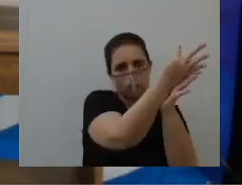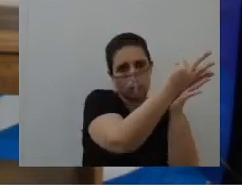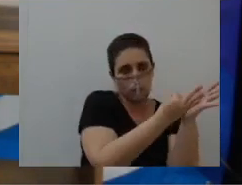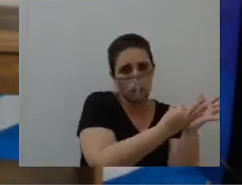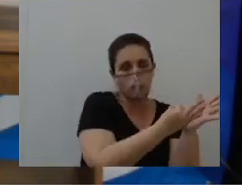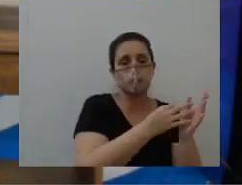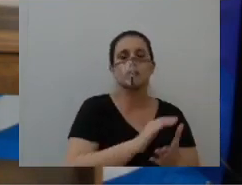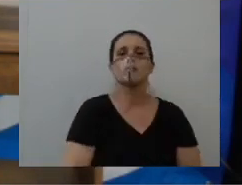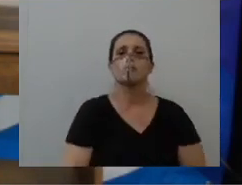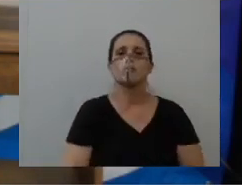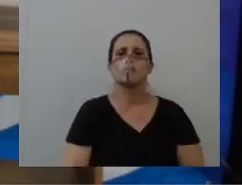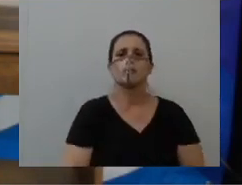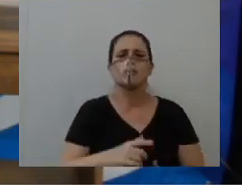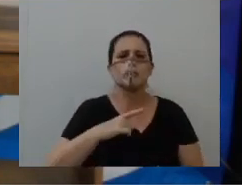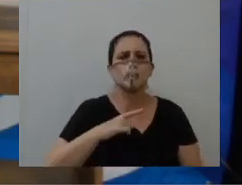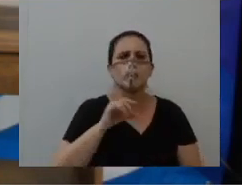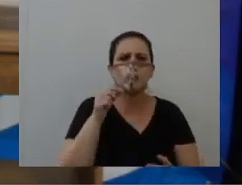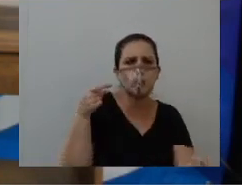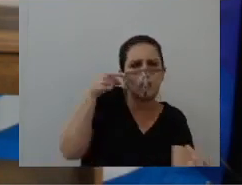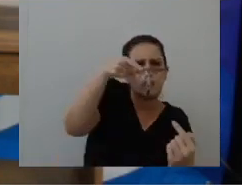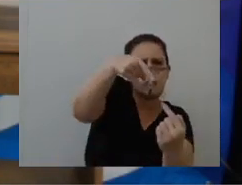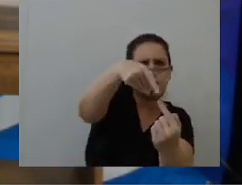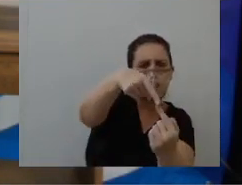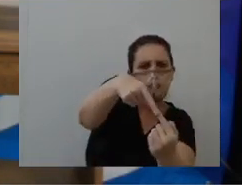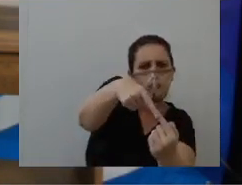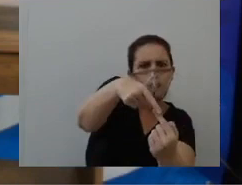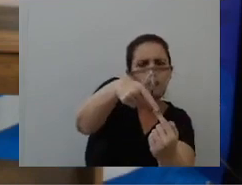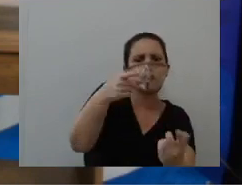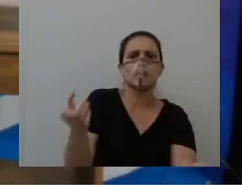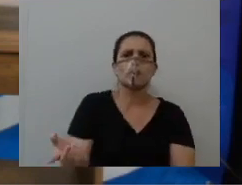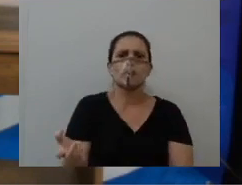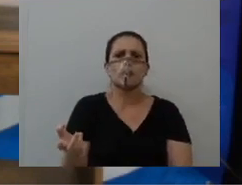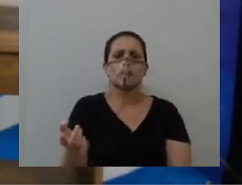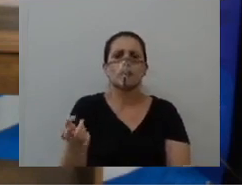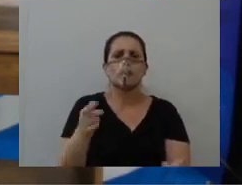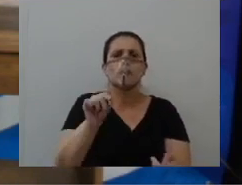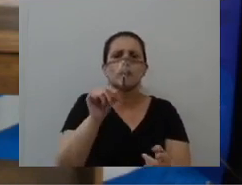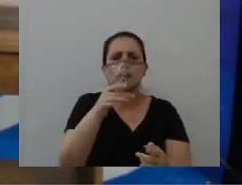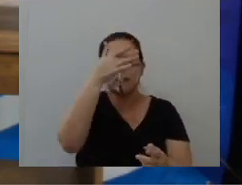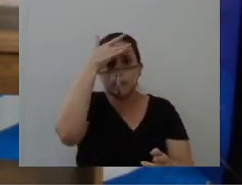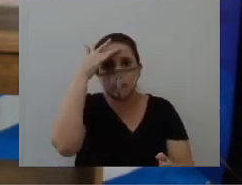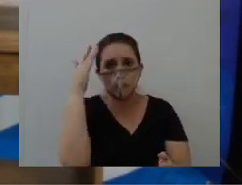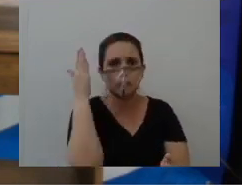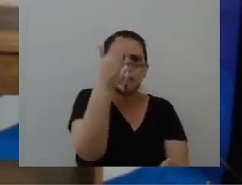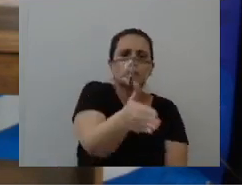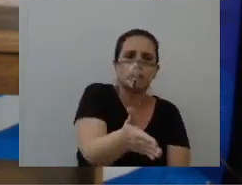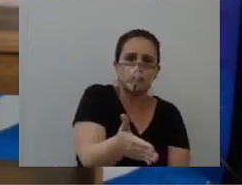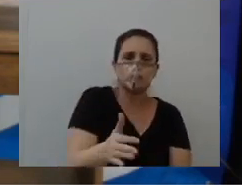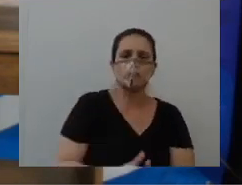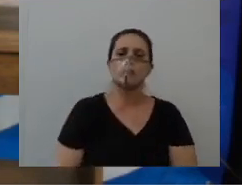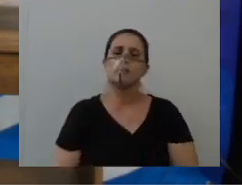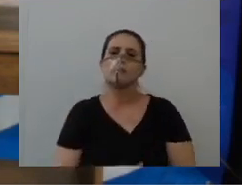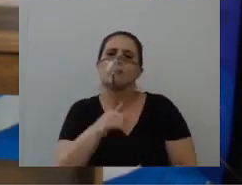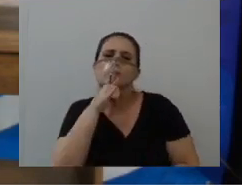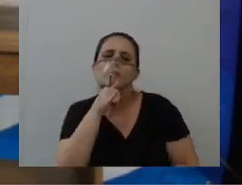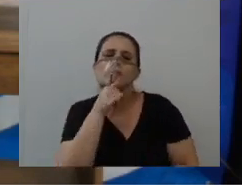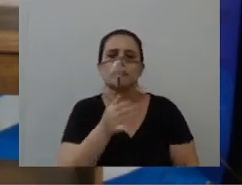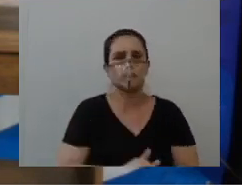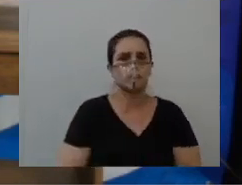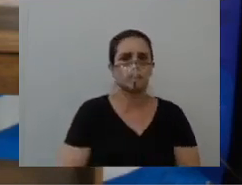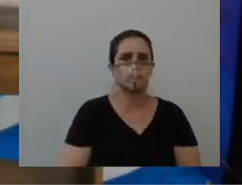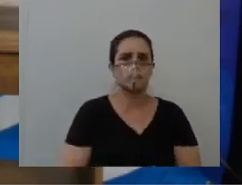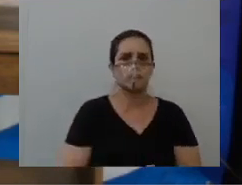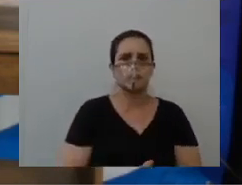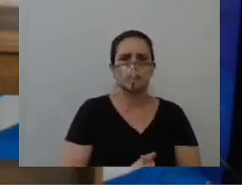tem uma finalidade discursiva, ele é direcionado ao público né, determinado, por exemplo, um